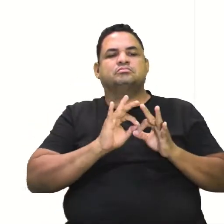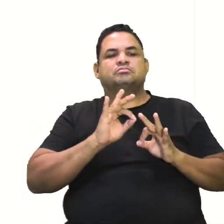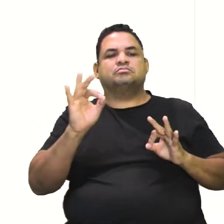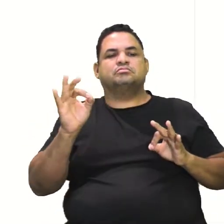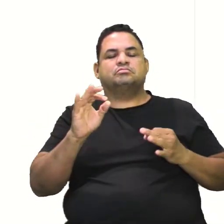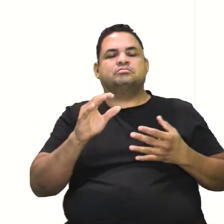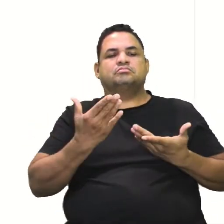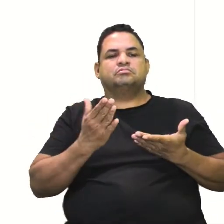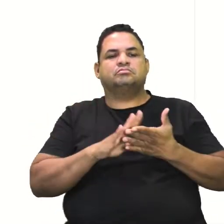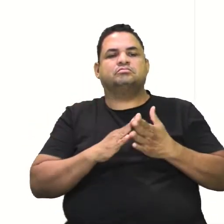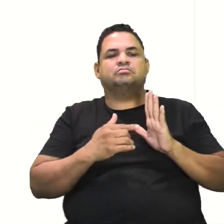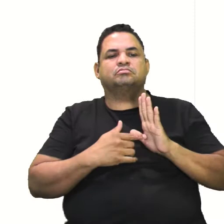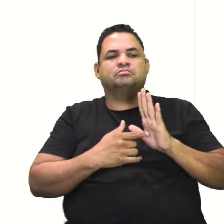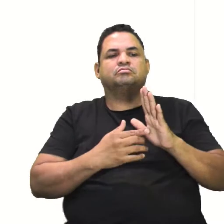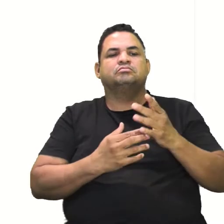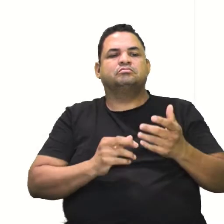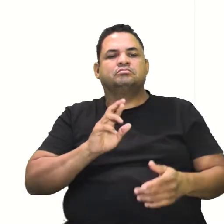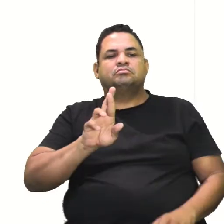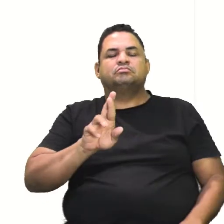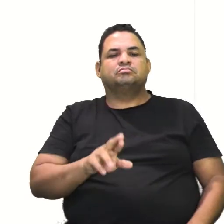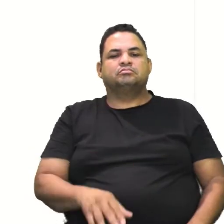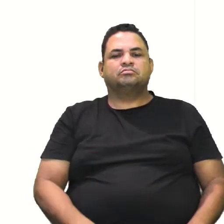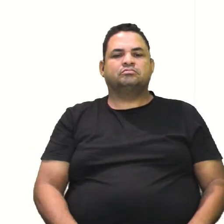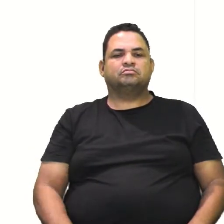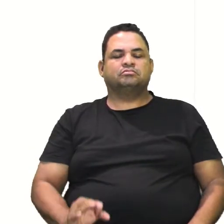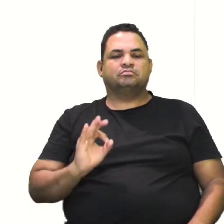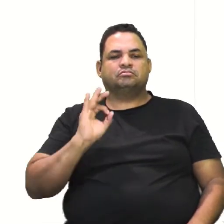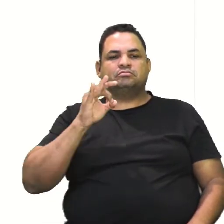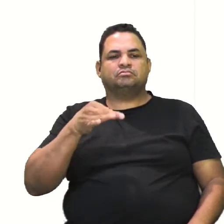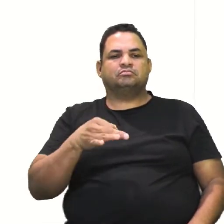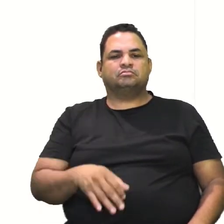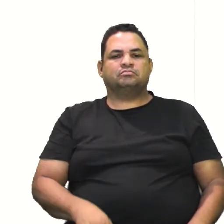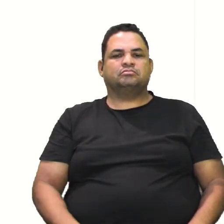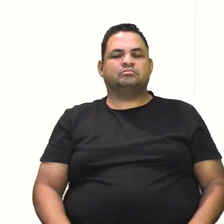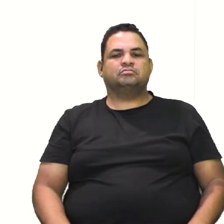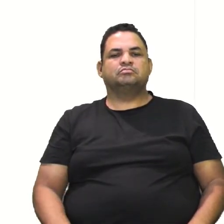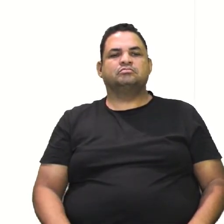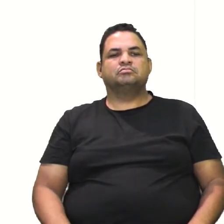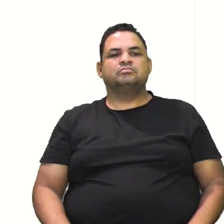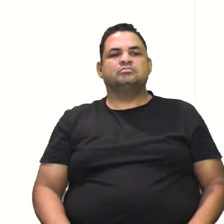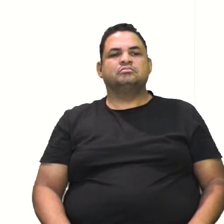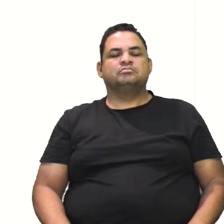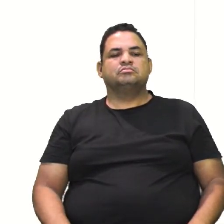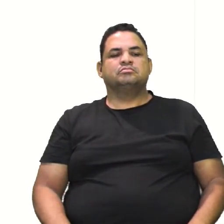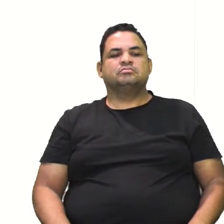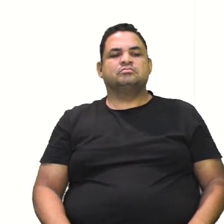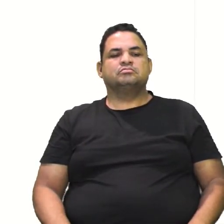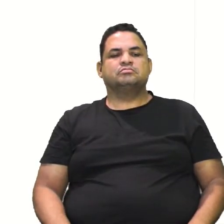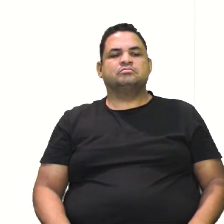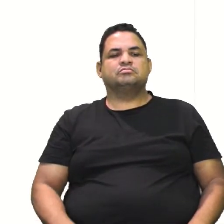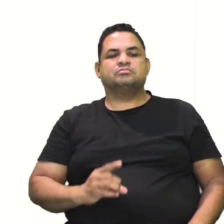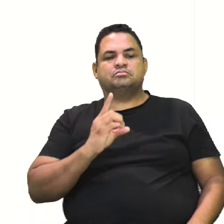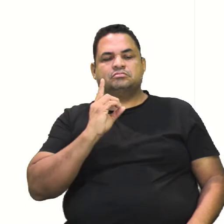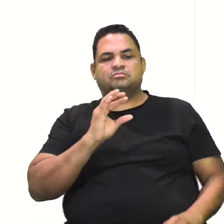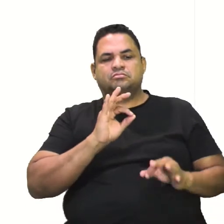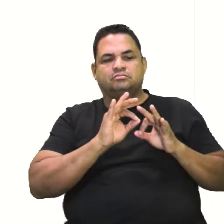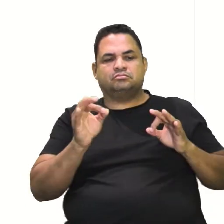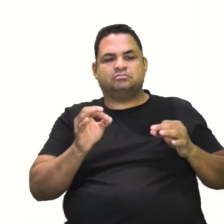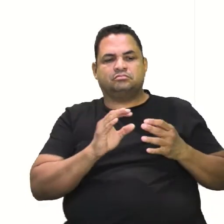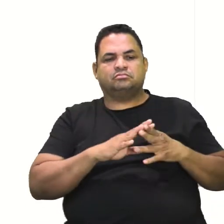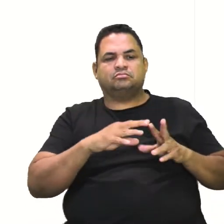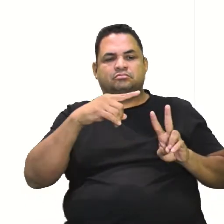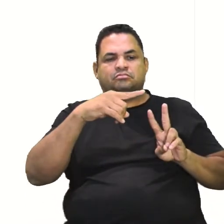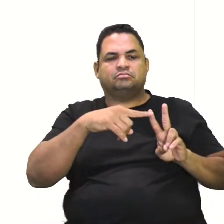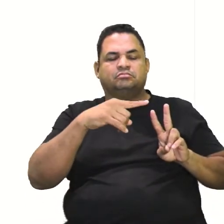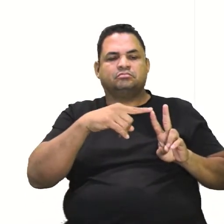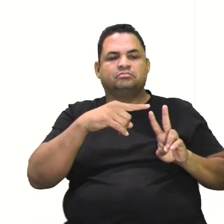entre esses dois pontos que vai nos originar o raio, certo? Vamos lá, então? Como que faz distância entre dois pontos mesmo? Raiz